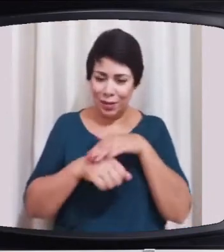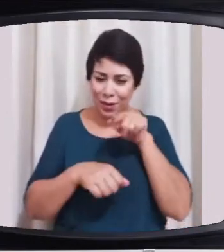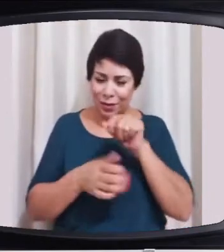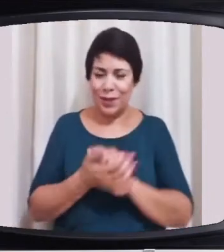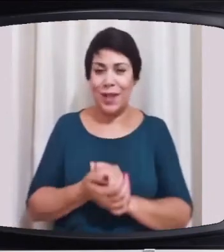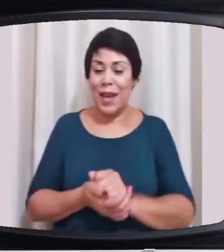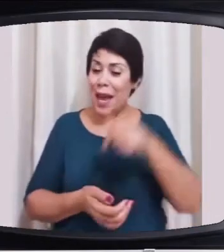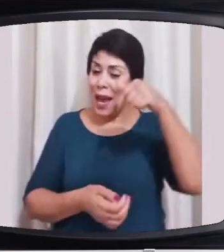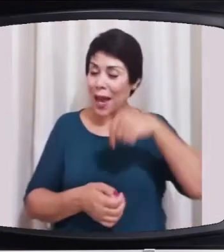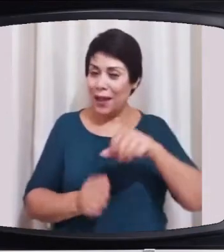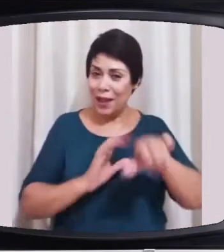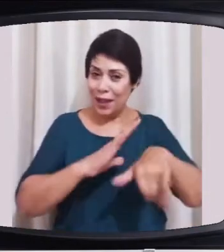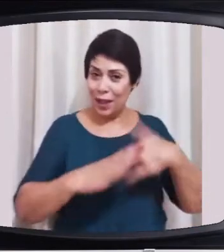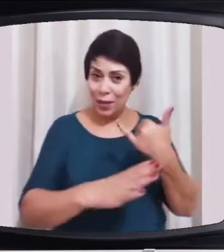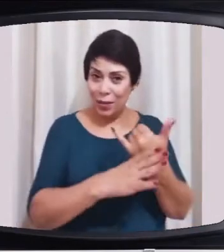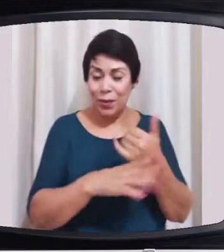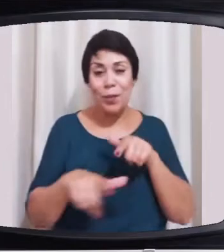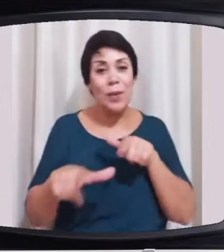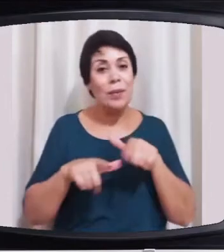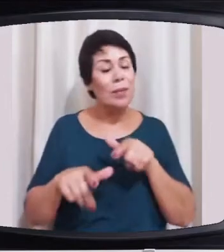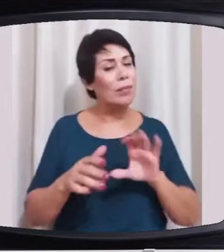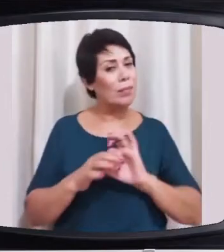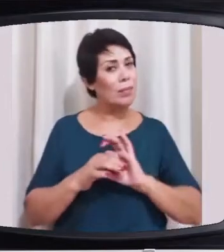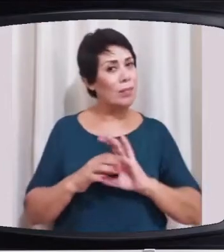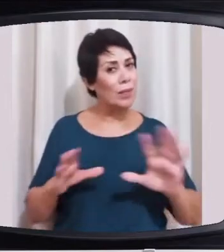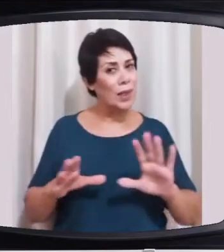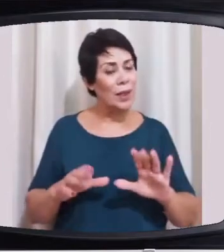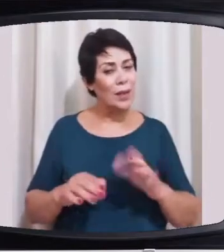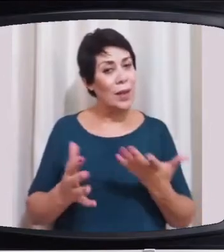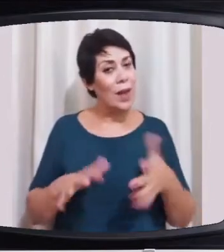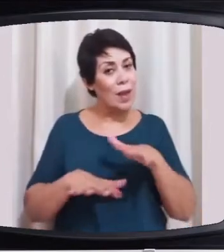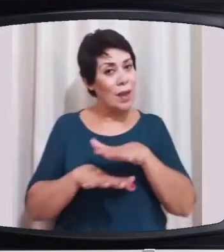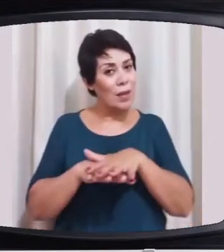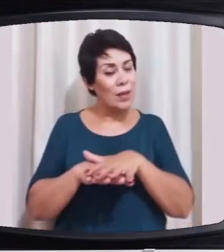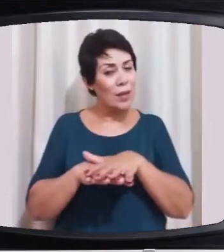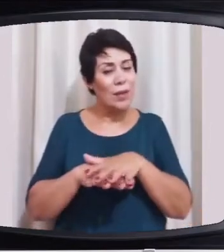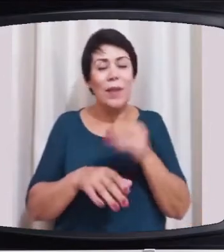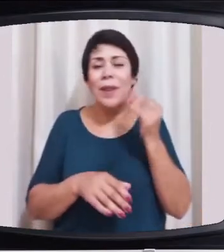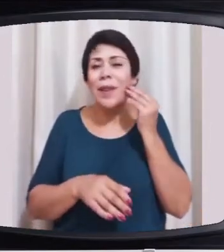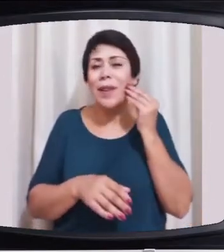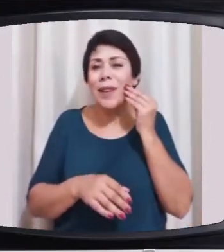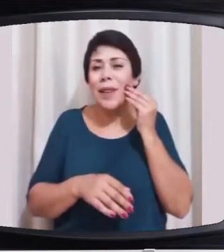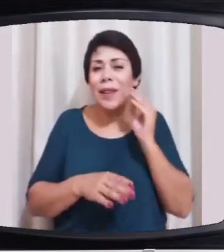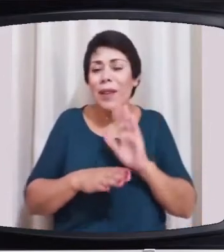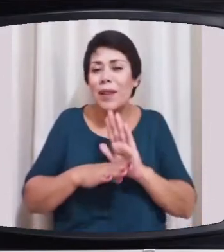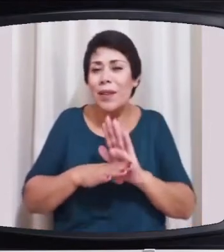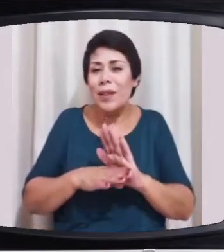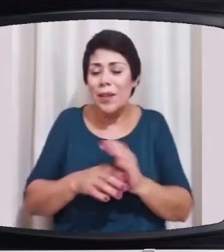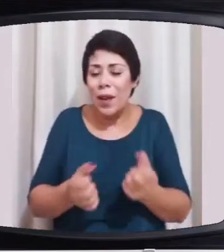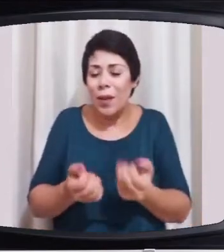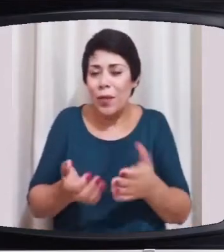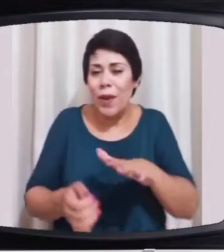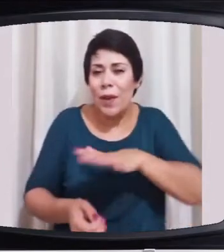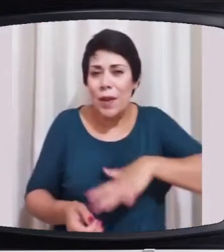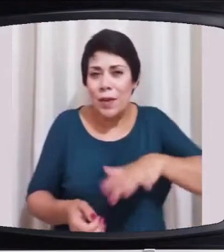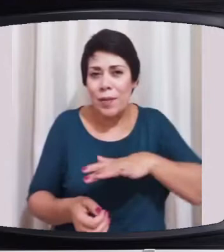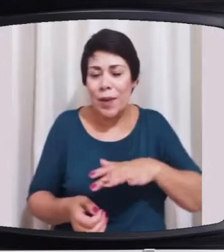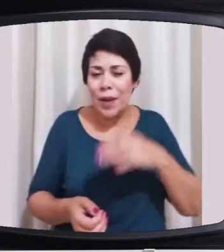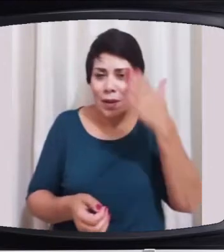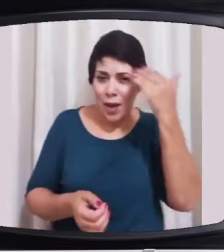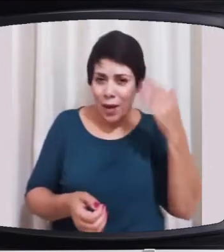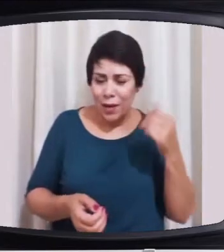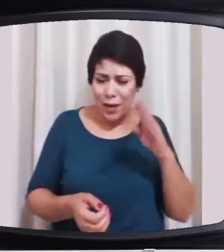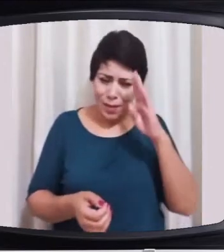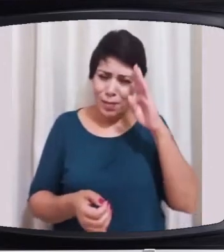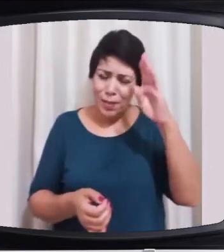Aqui, esse canal trabalha de forma independente, inclusiva, tentando dar voz e palco para artistas, principalmente